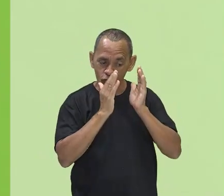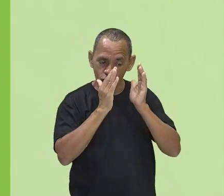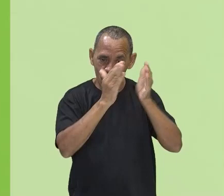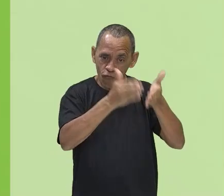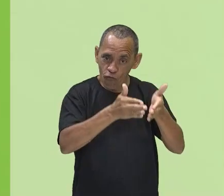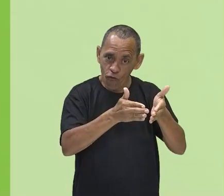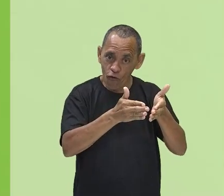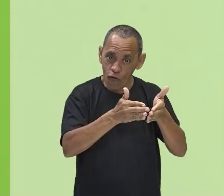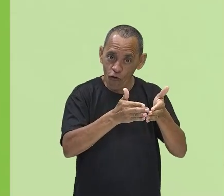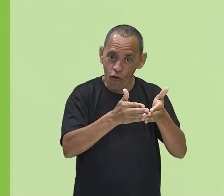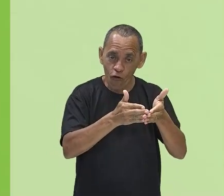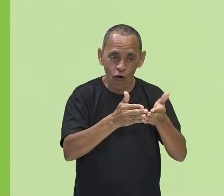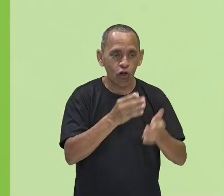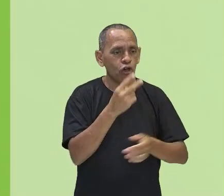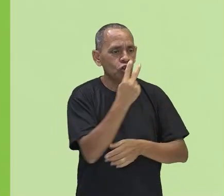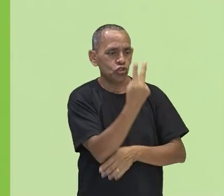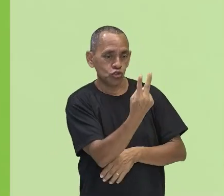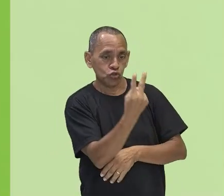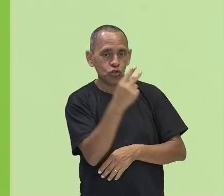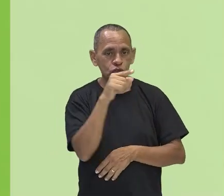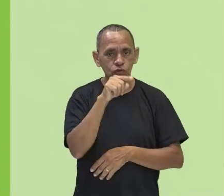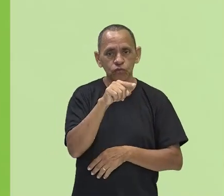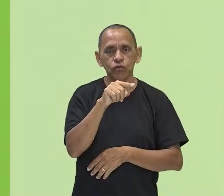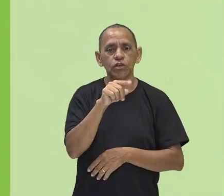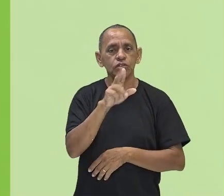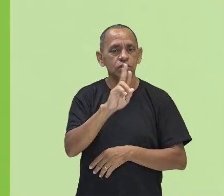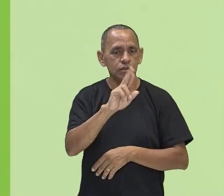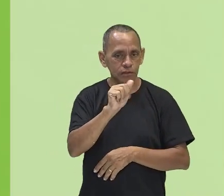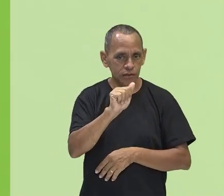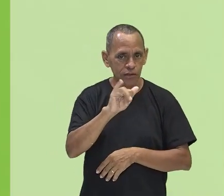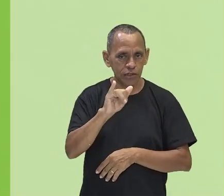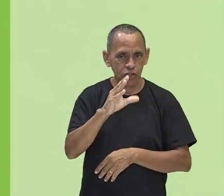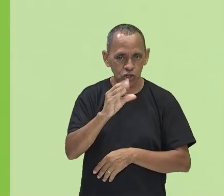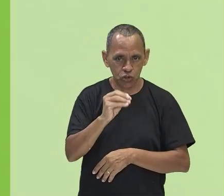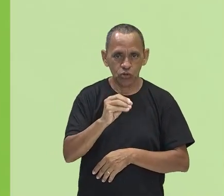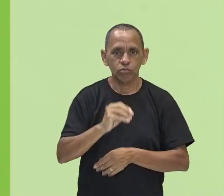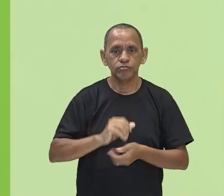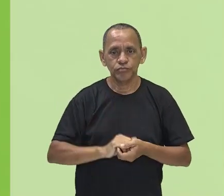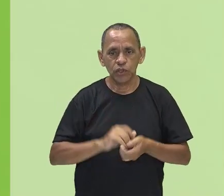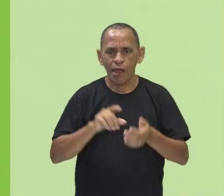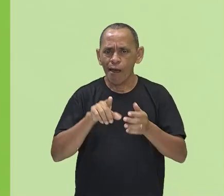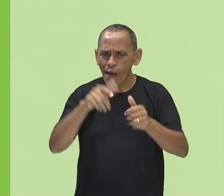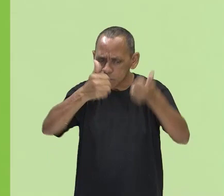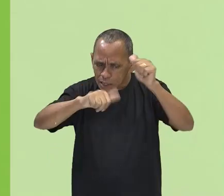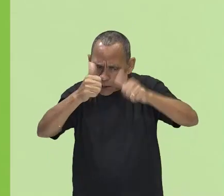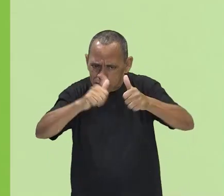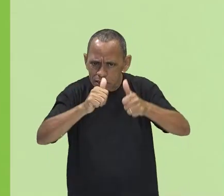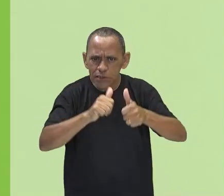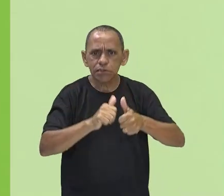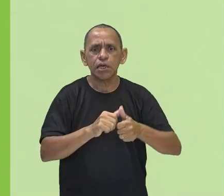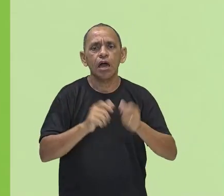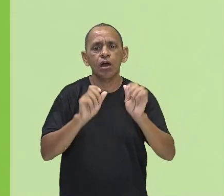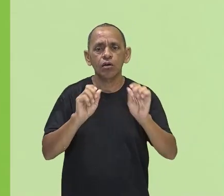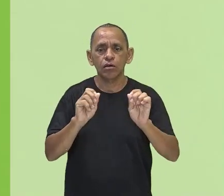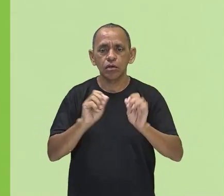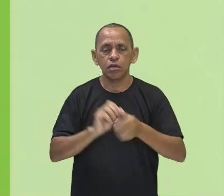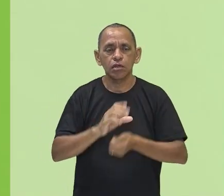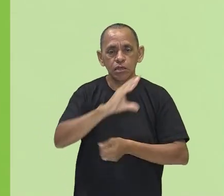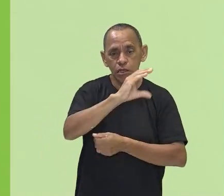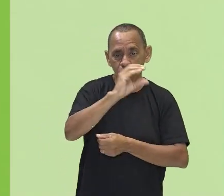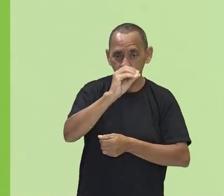aí quais são os pontos essenciais para a gente analisar uma lente, tá certo? Nós vimos ali o centro óptico, nós vimos